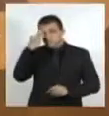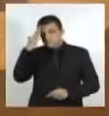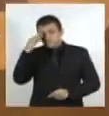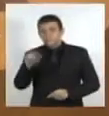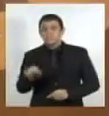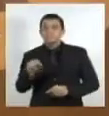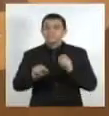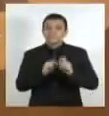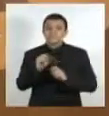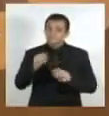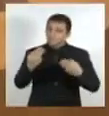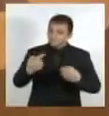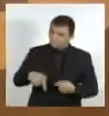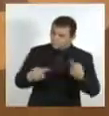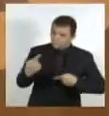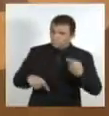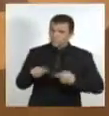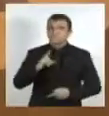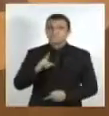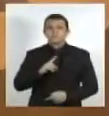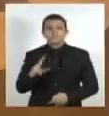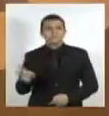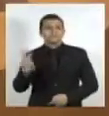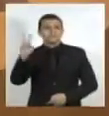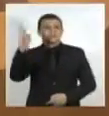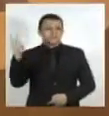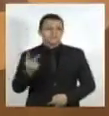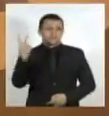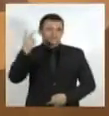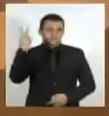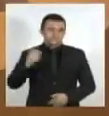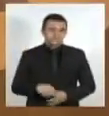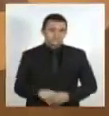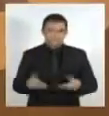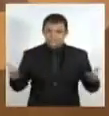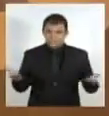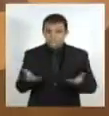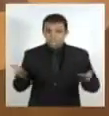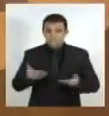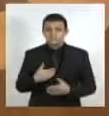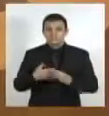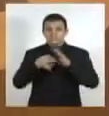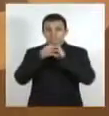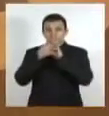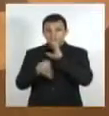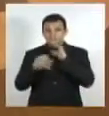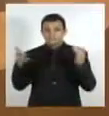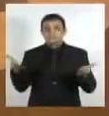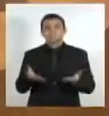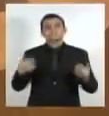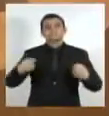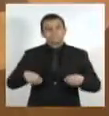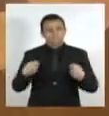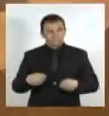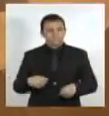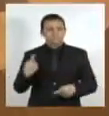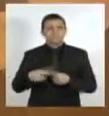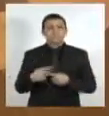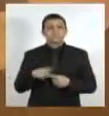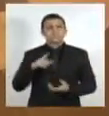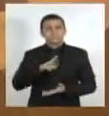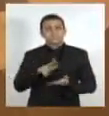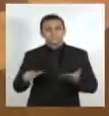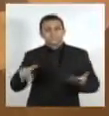políticos. E essa crítica que é feita hoje, ela é necessária. Tem grandes homens da política